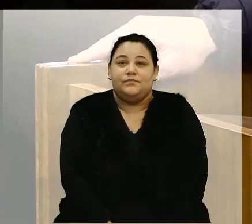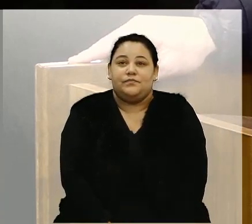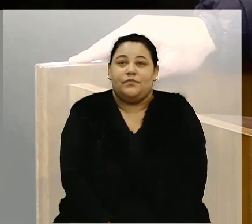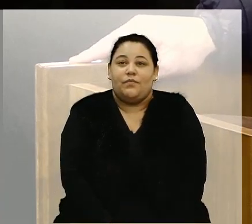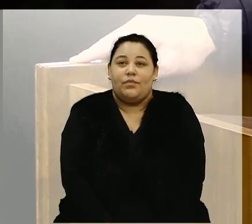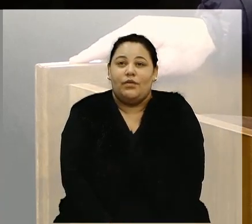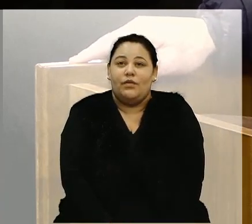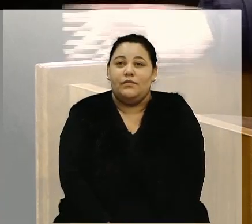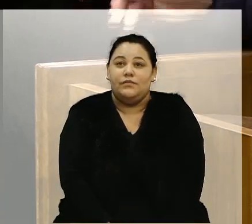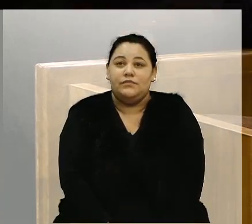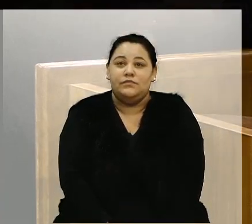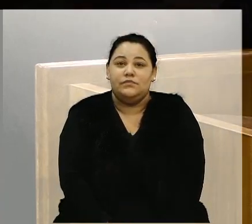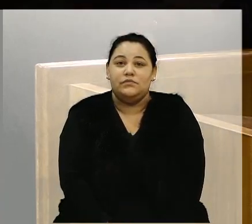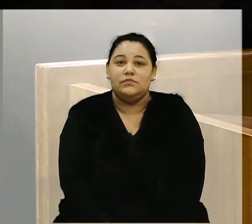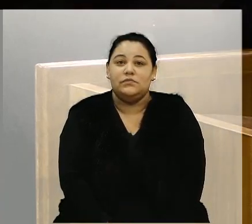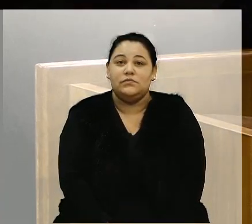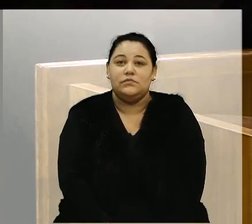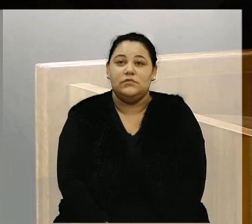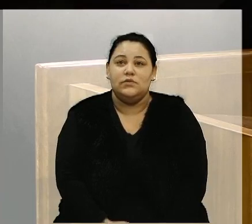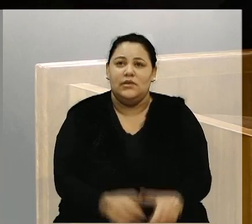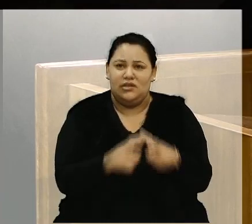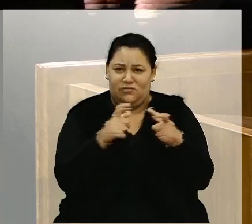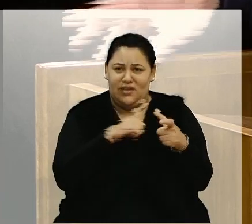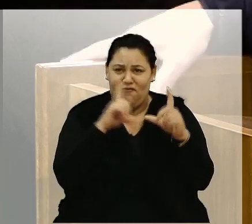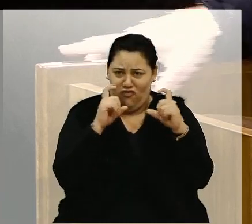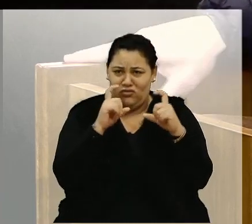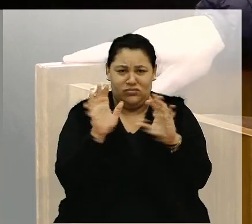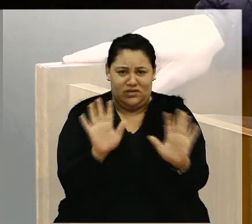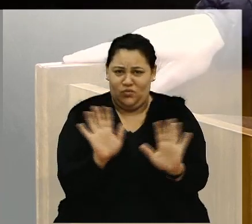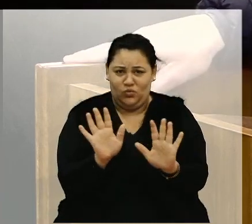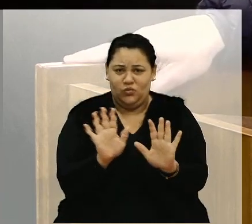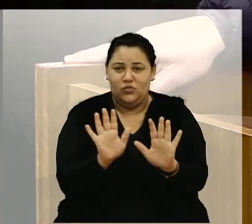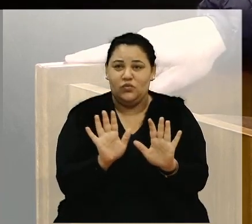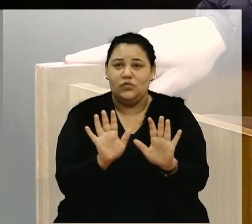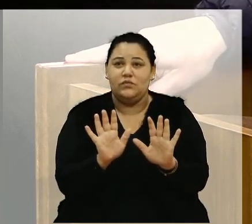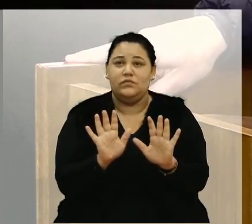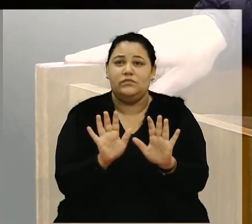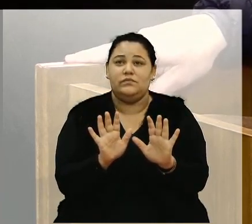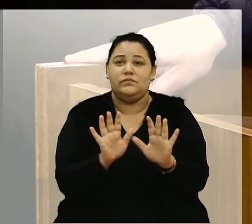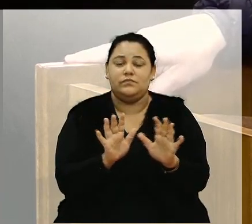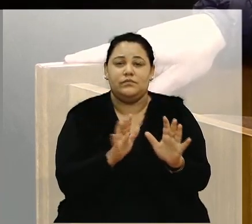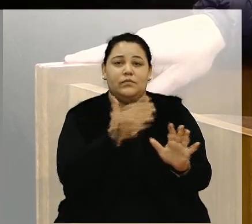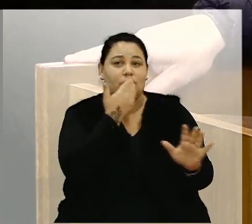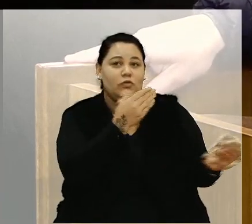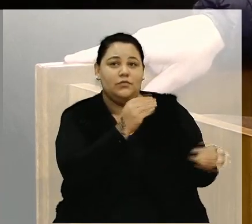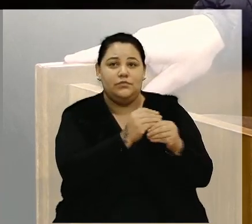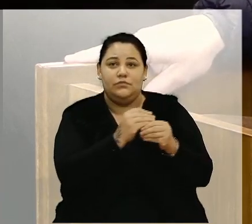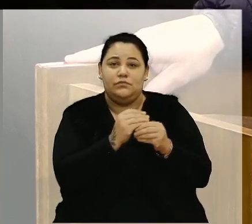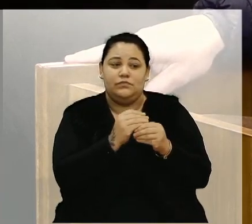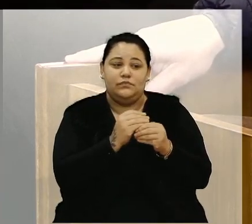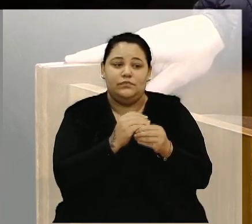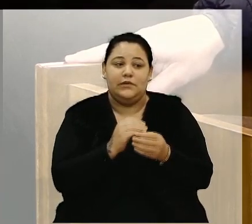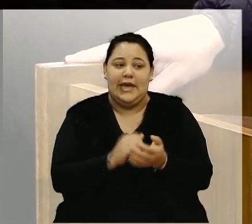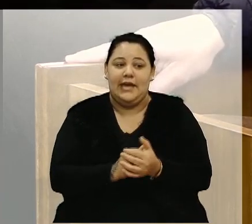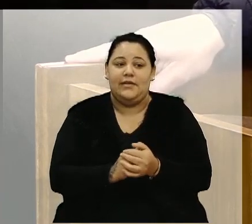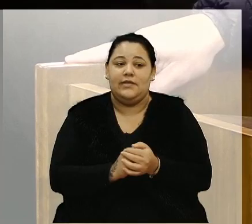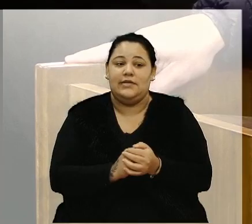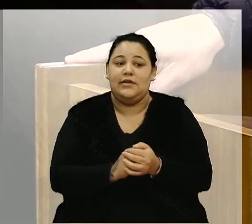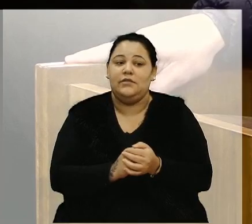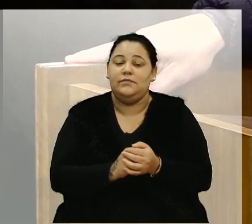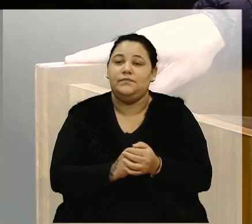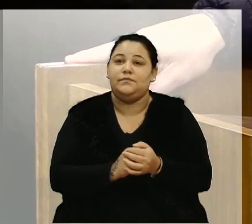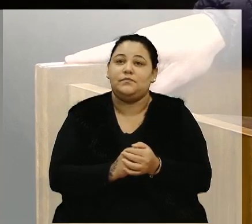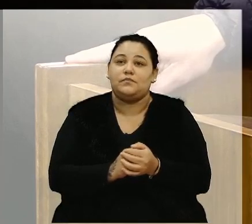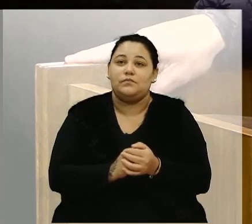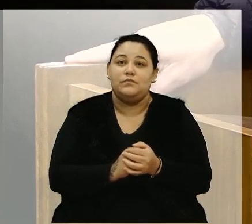expediente. Praticamente, tem mais alguma foto ali? Não, né? Encerrou? Uma parte, vereador. Ele se encerra mostrando